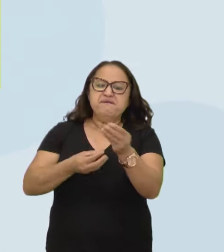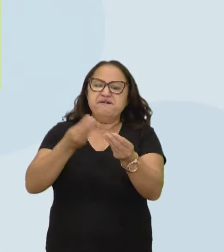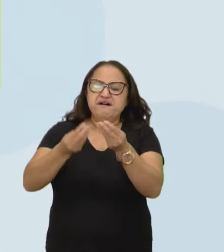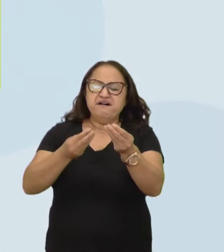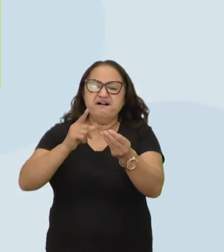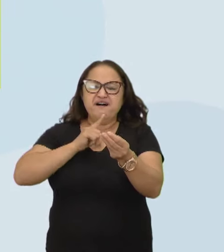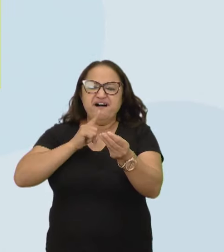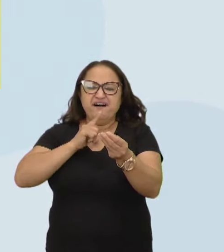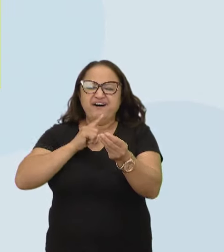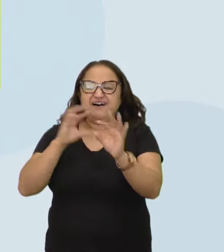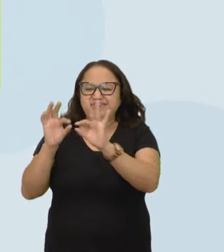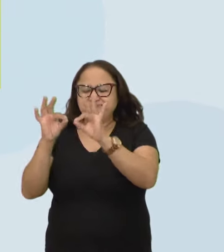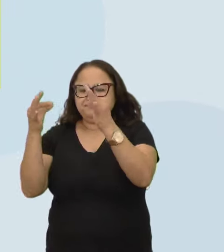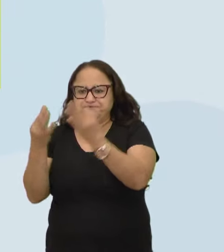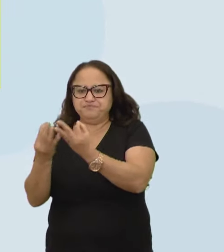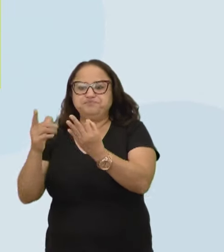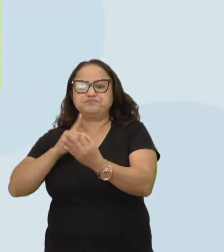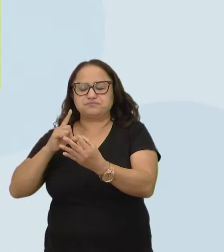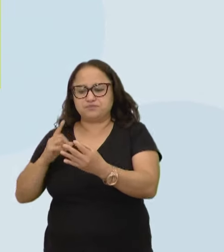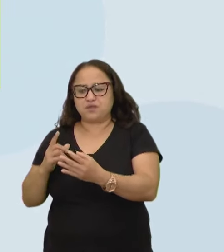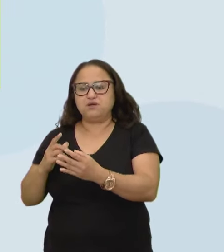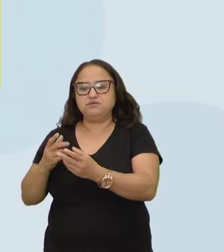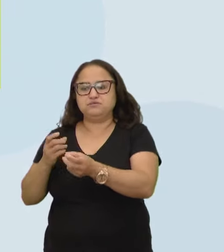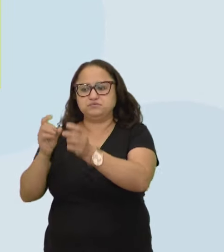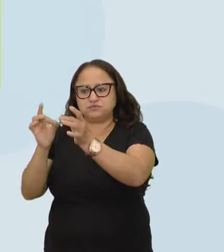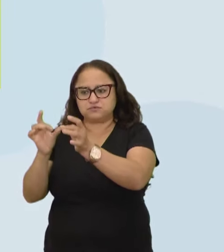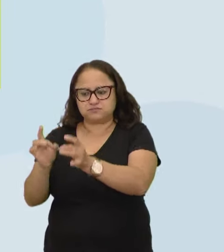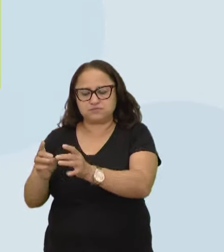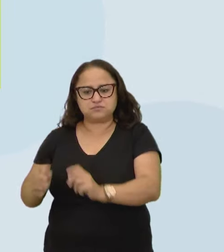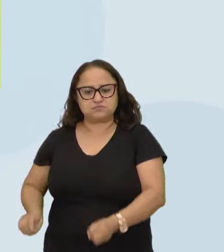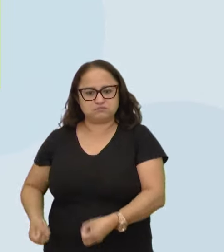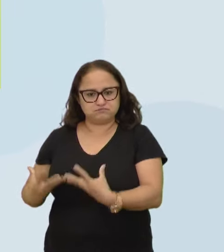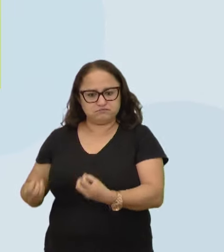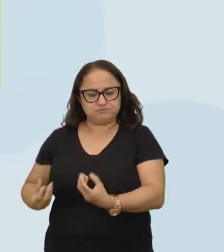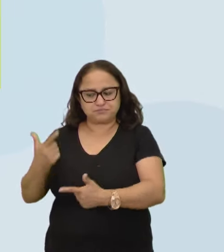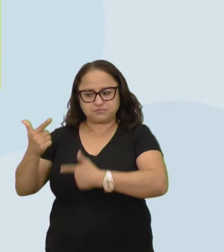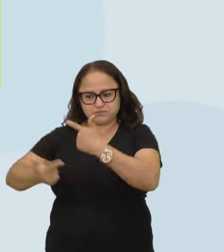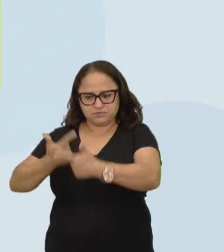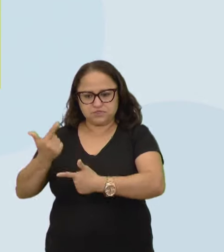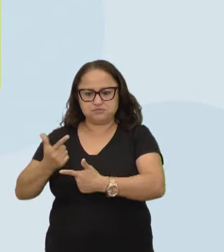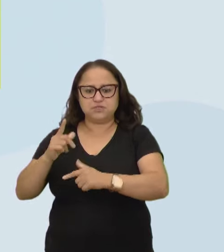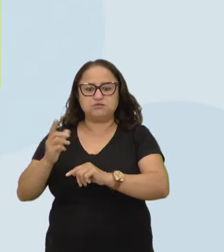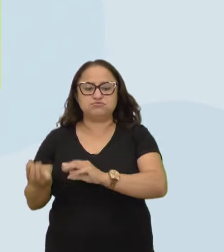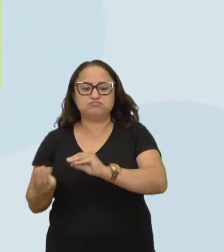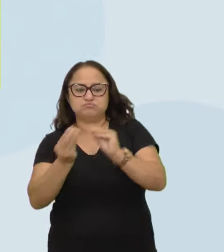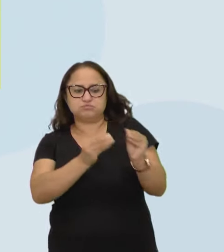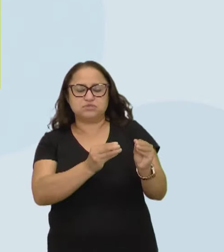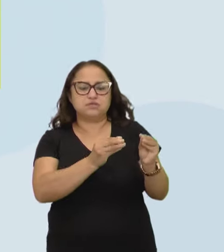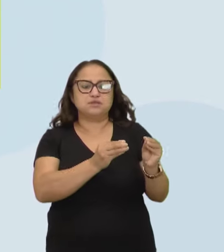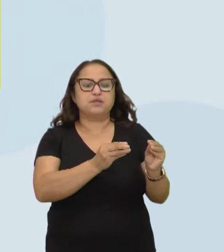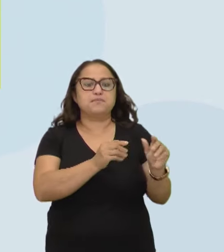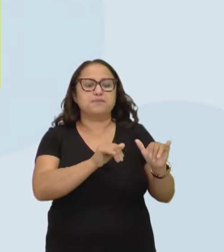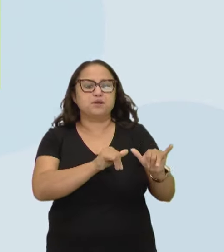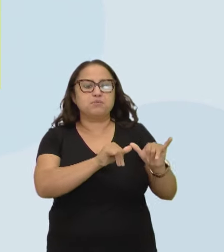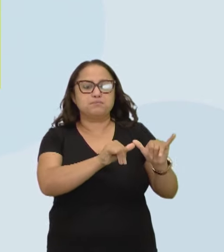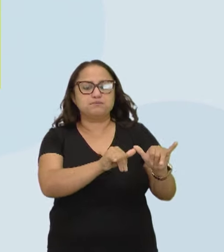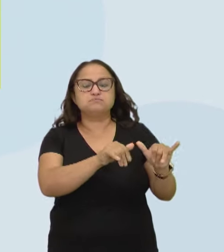simples. Então, as famílias consomem bens e serviços, que são as despesas que passam para o mercado.